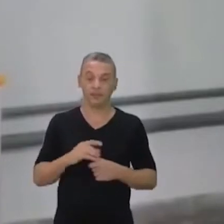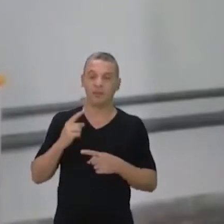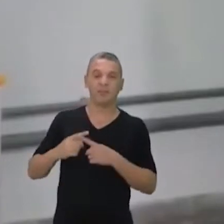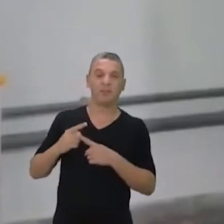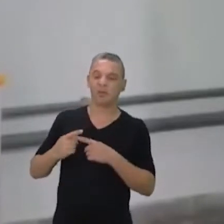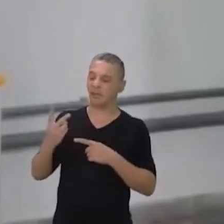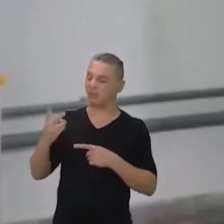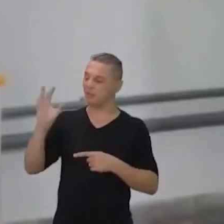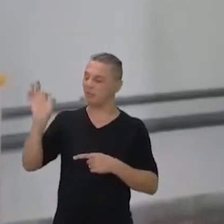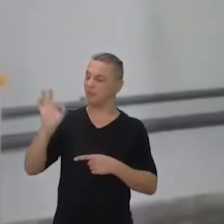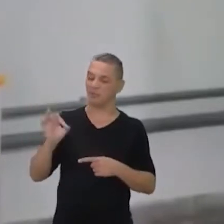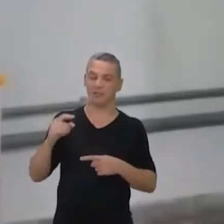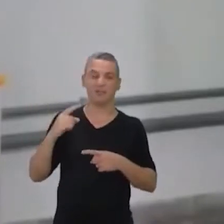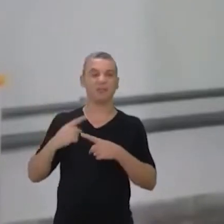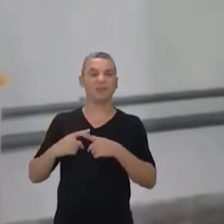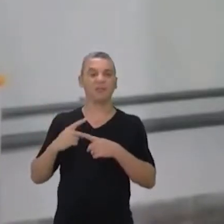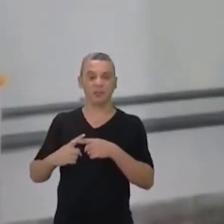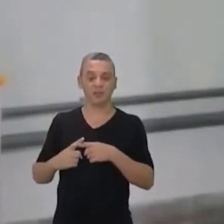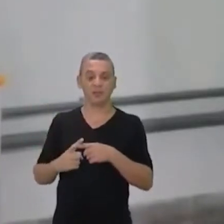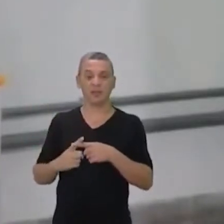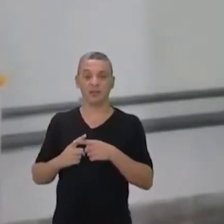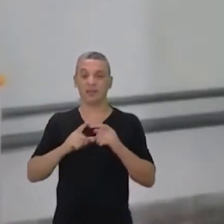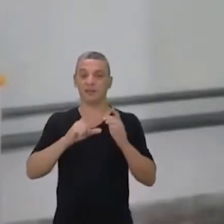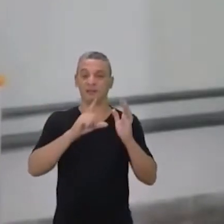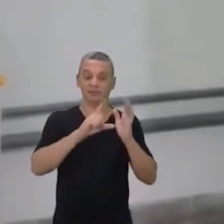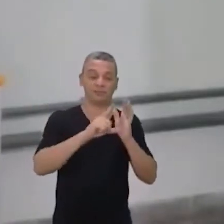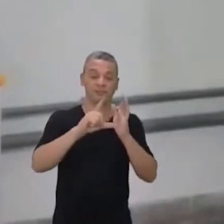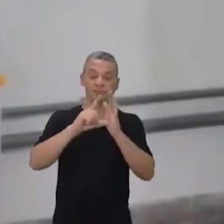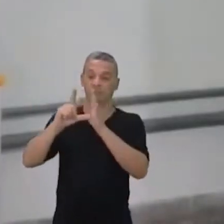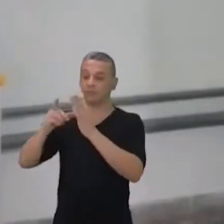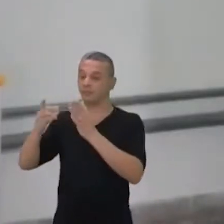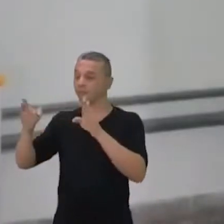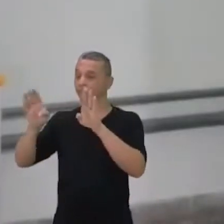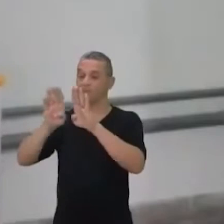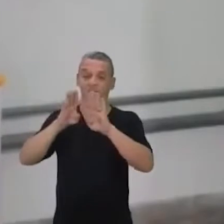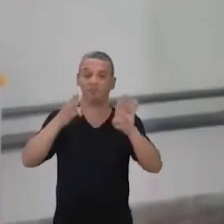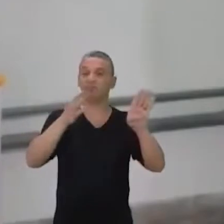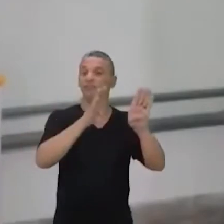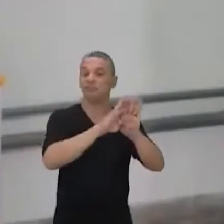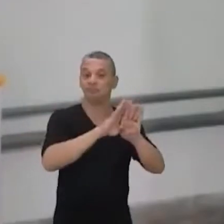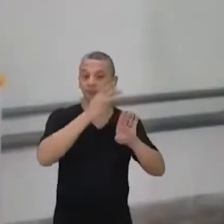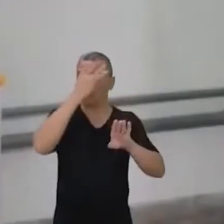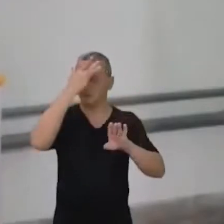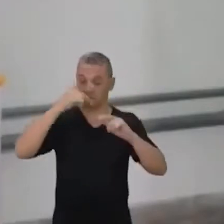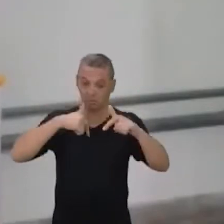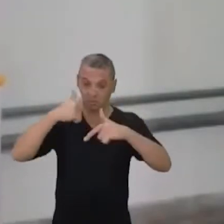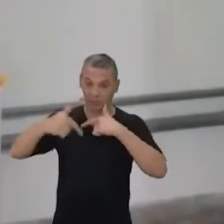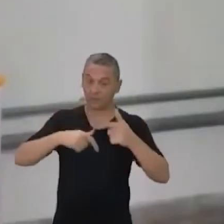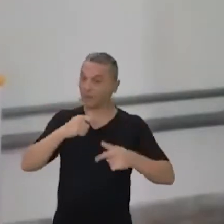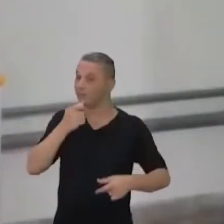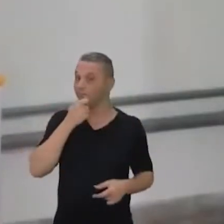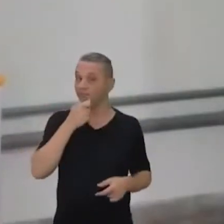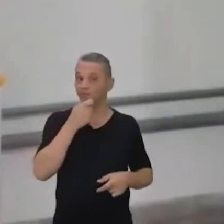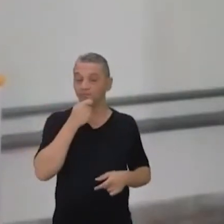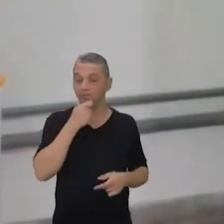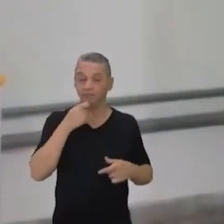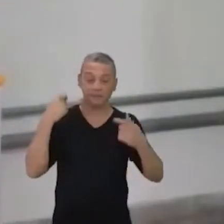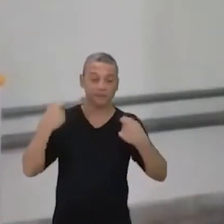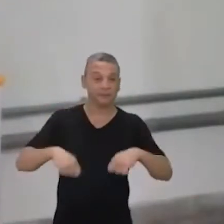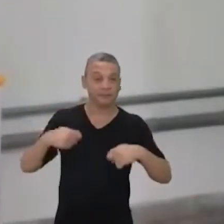deixou essa taxa baixa? Porque era um momento que os comércios estavam fechados, muita gente não estava trabalhando, então a gente